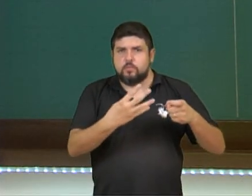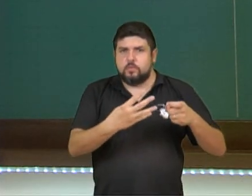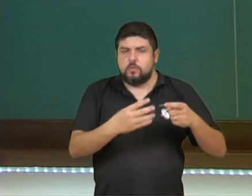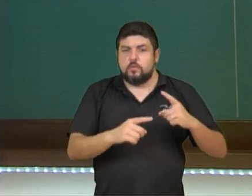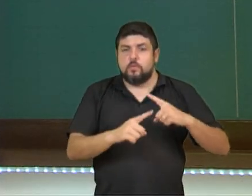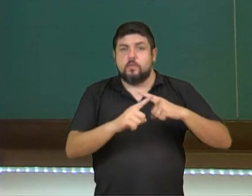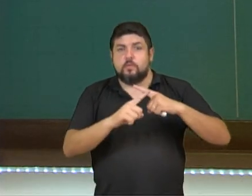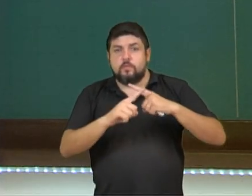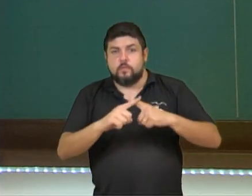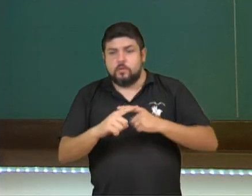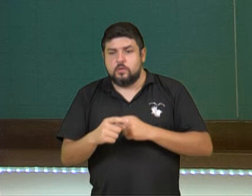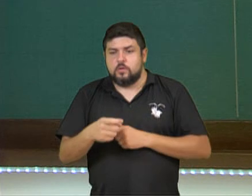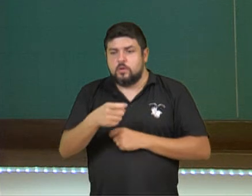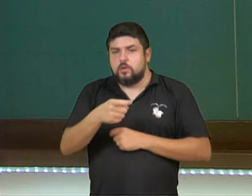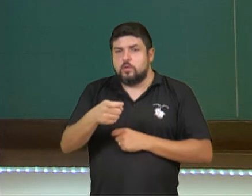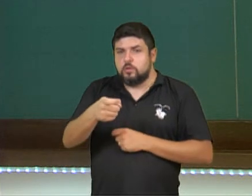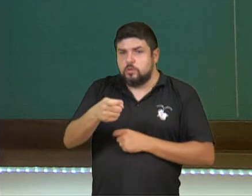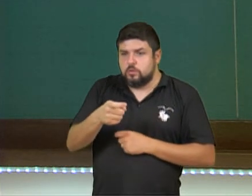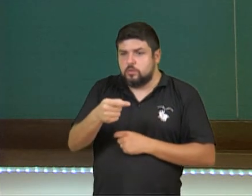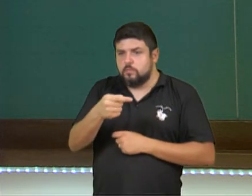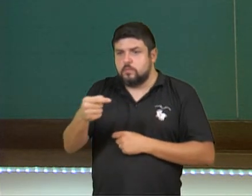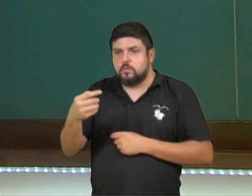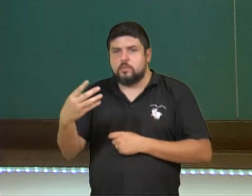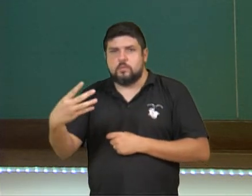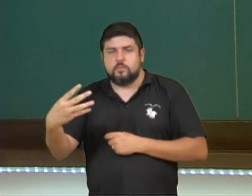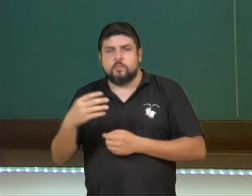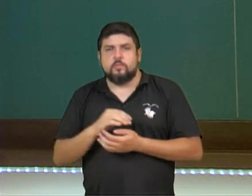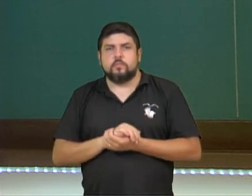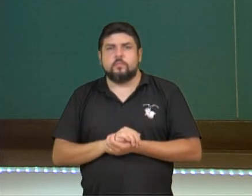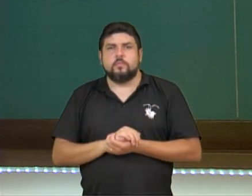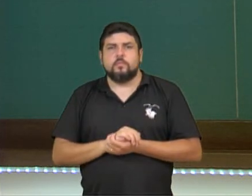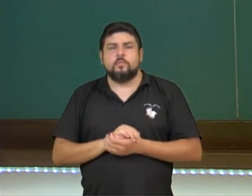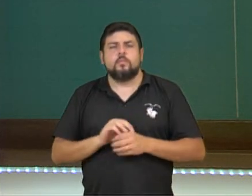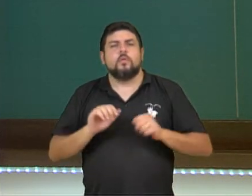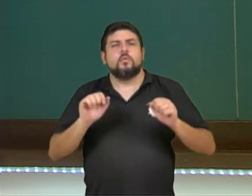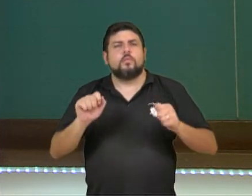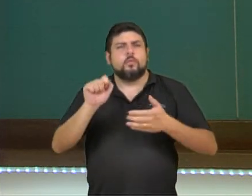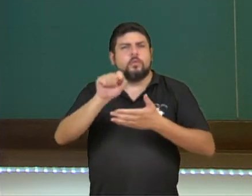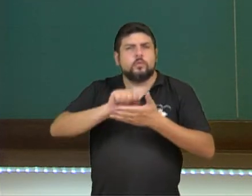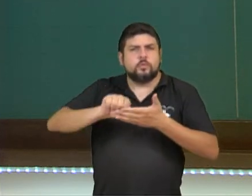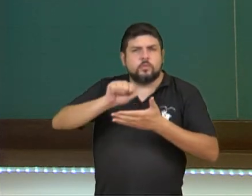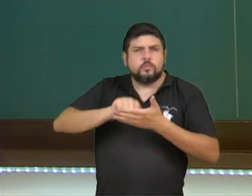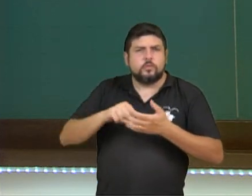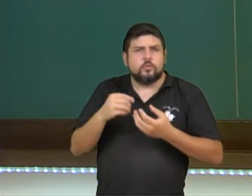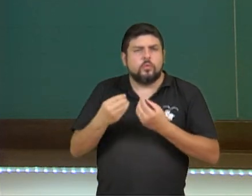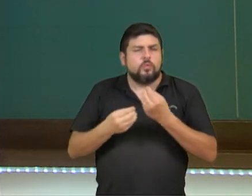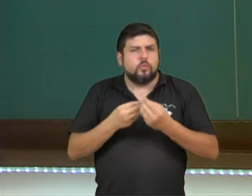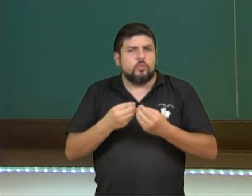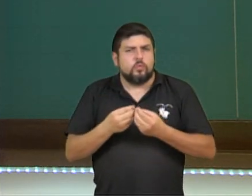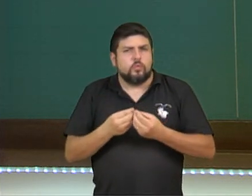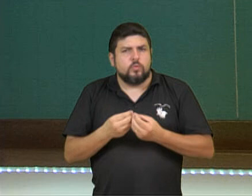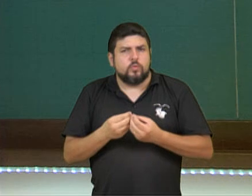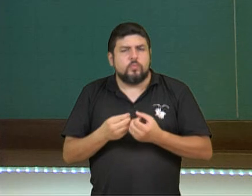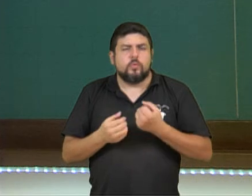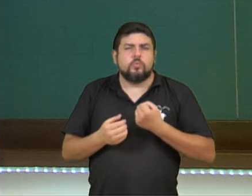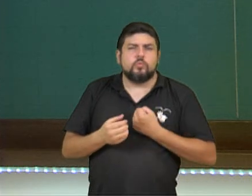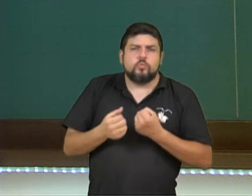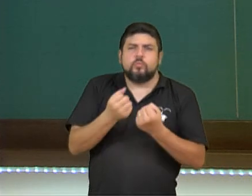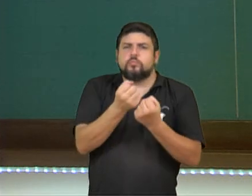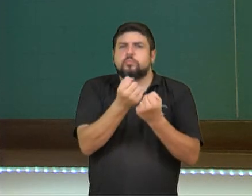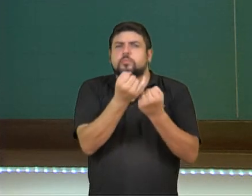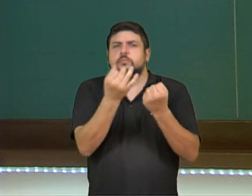4. X menos 4 vezes x menos 4, eu poderia escrever como uma potência, x menos 4 ao